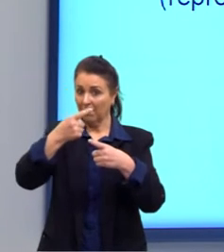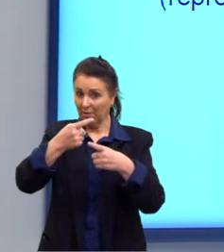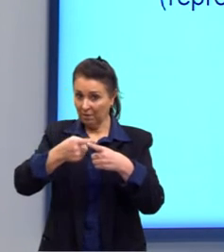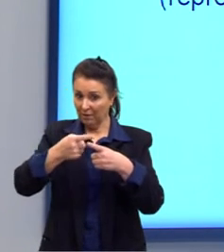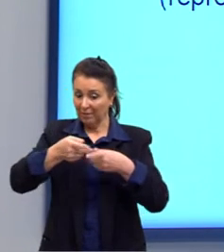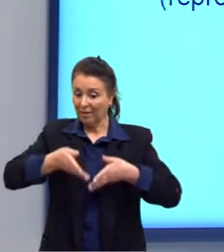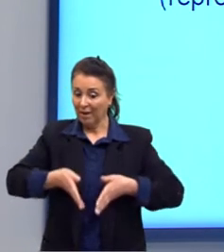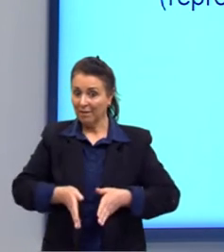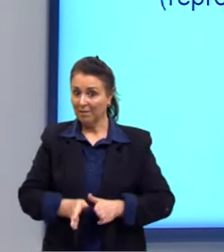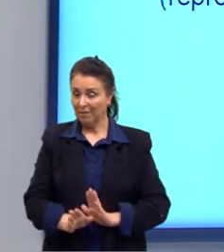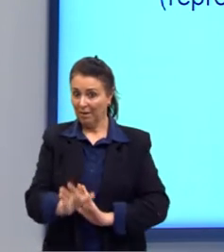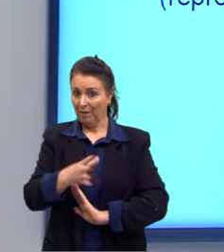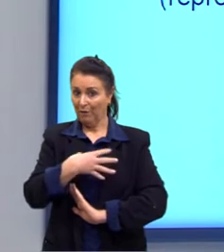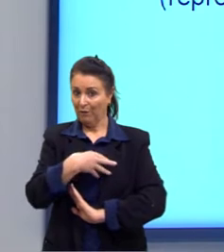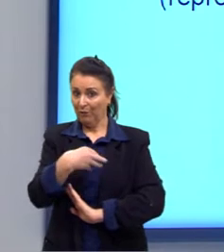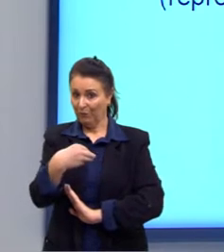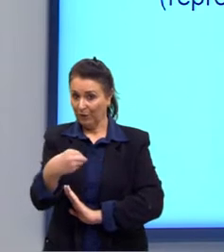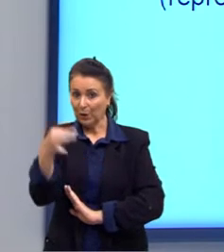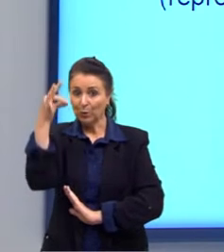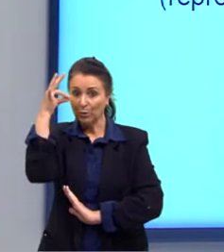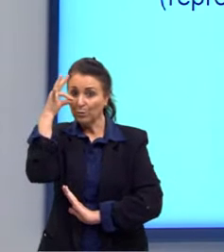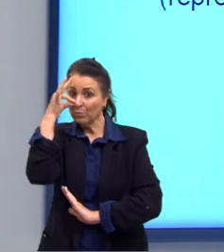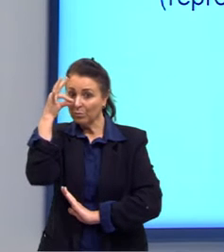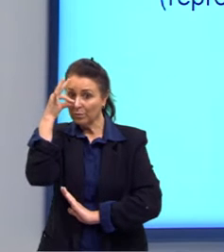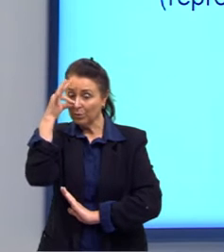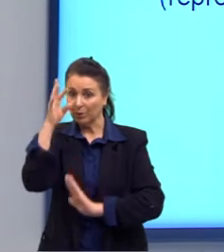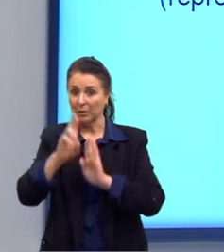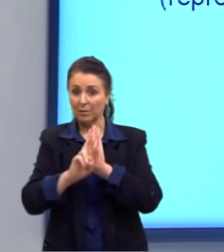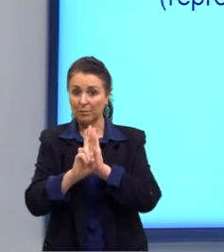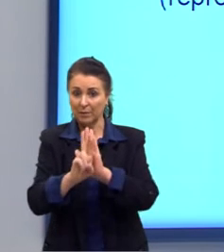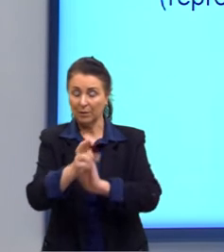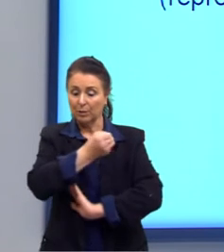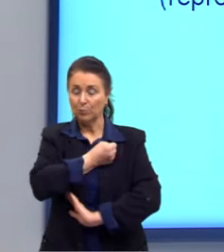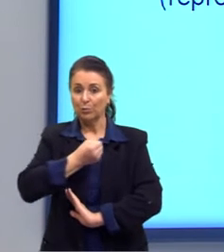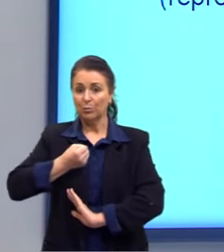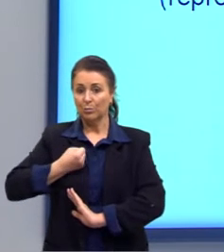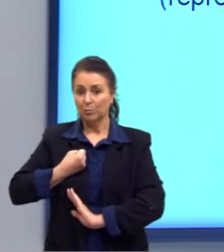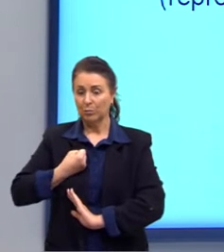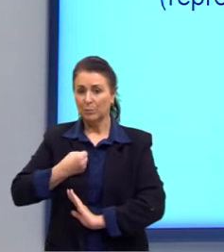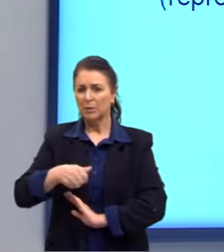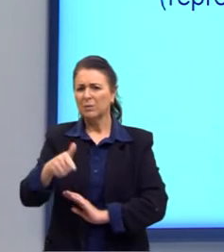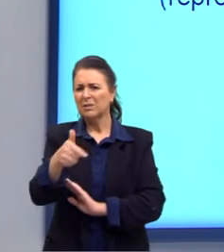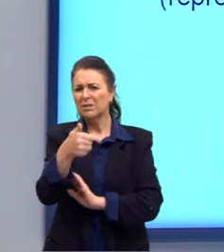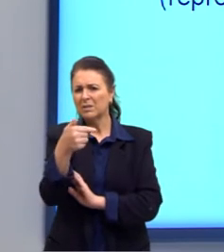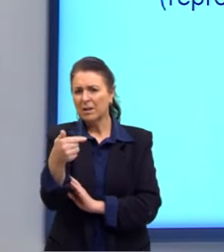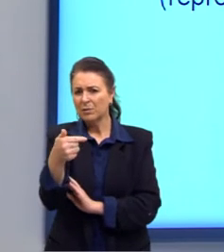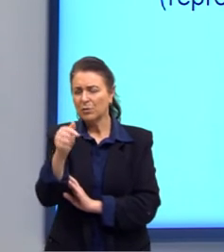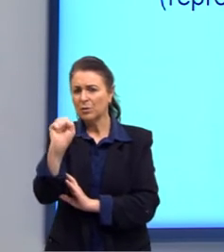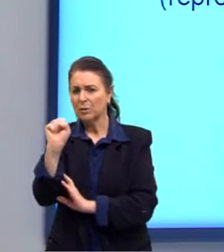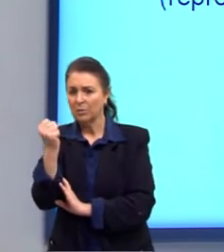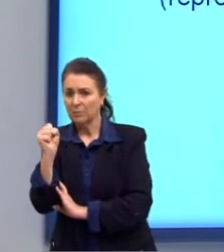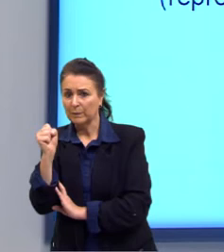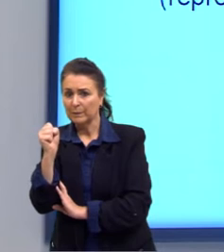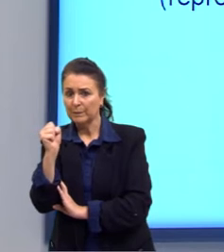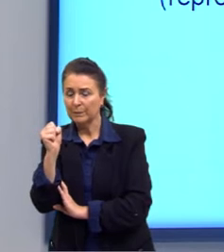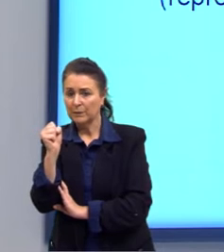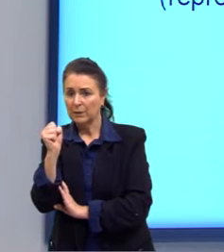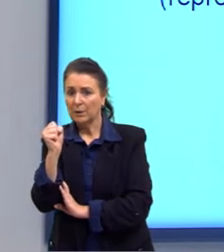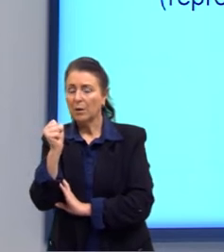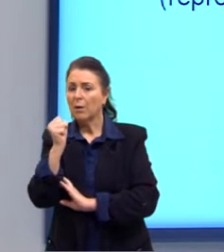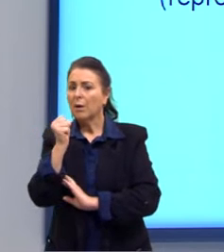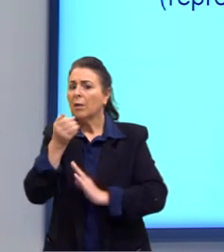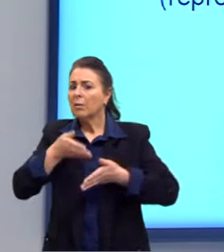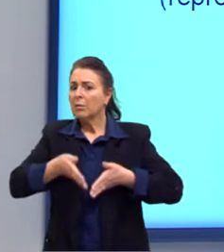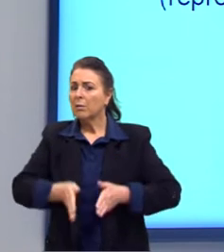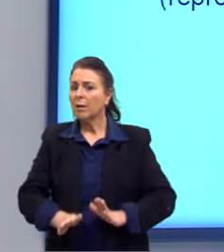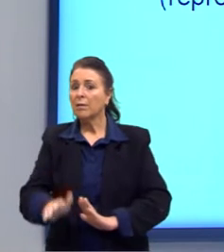que está representado na figura pelos números 7 e 8 na